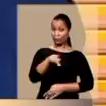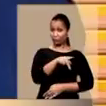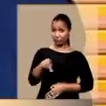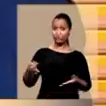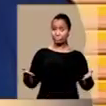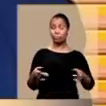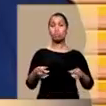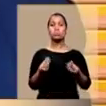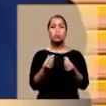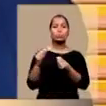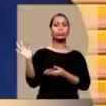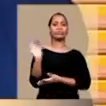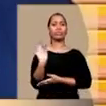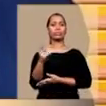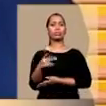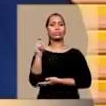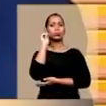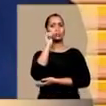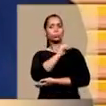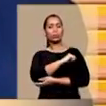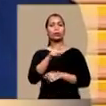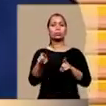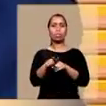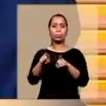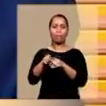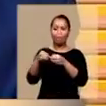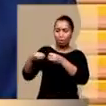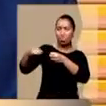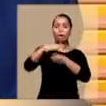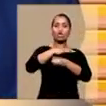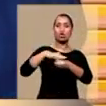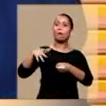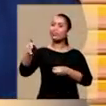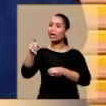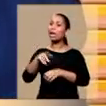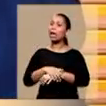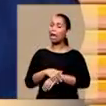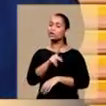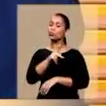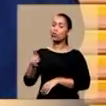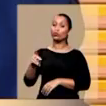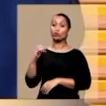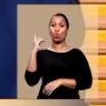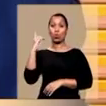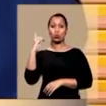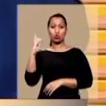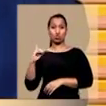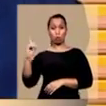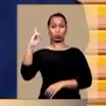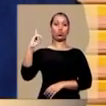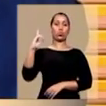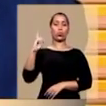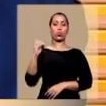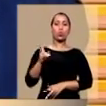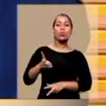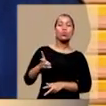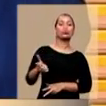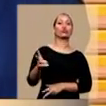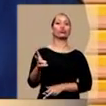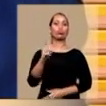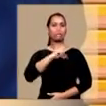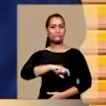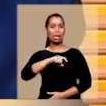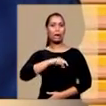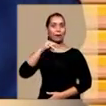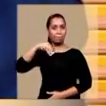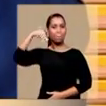né, de professor. Tem muitas faculdades de Rio Preto e região que falam assim, você é um professor doutor, ou você continua recebendo com um